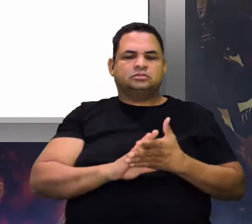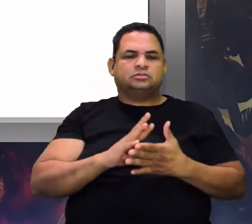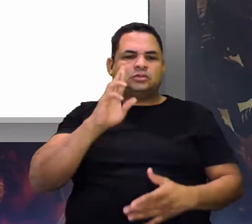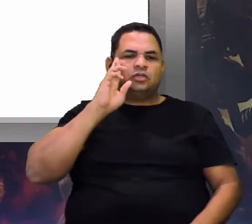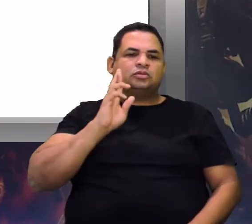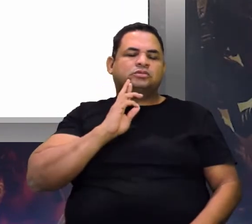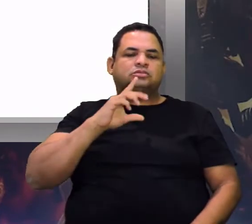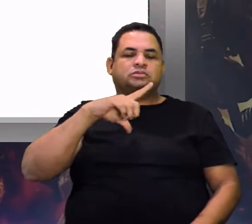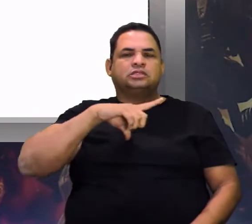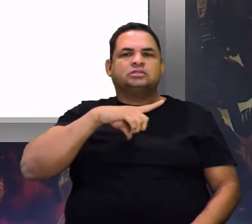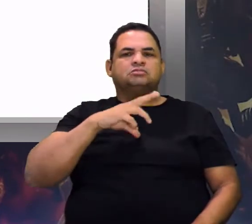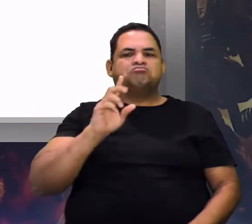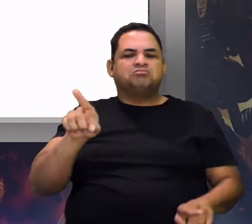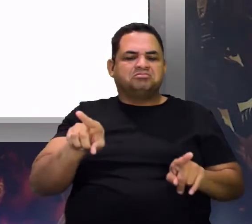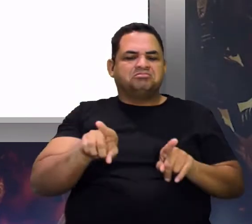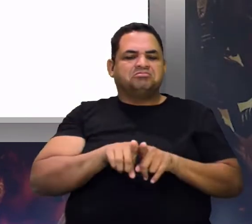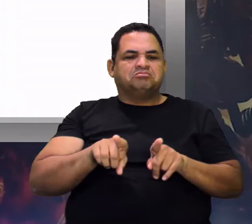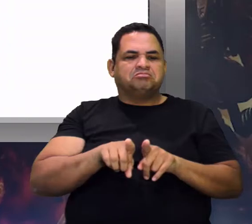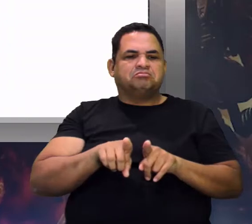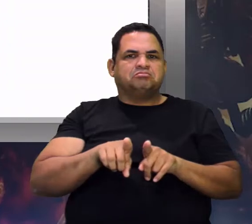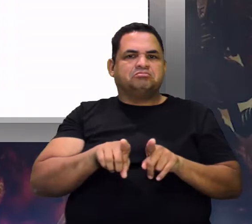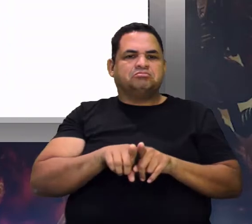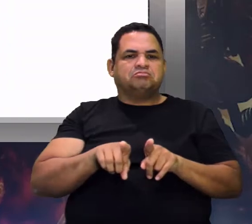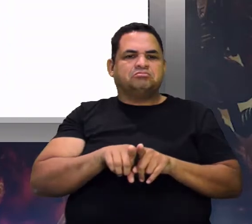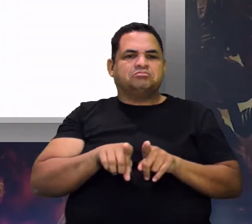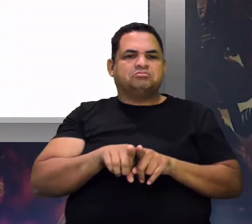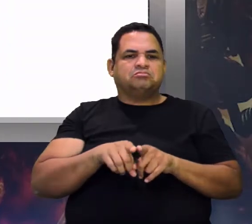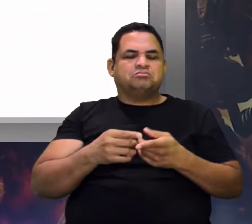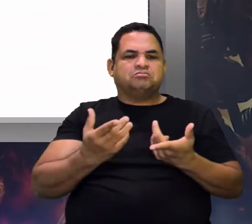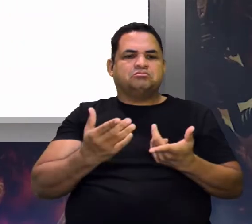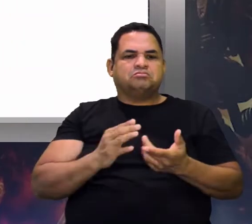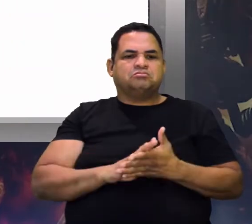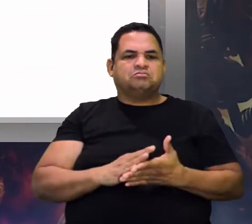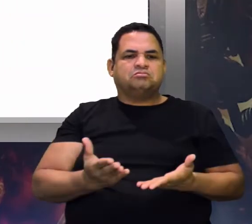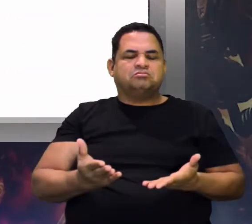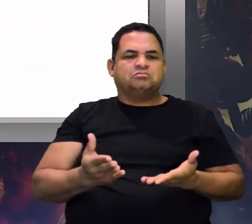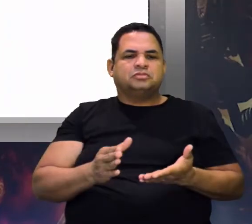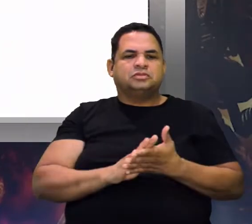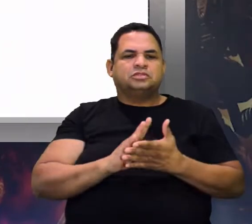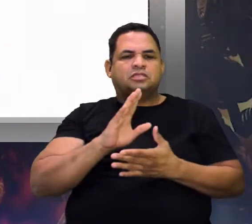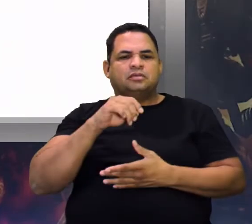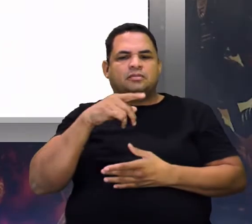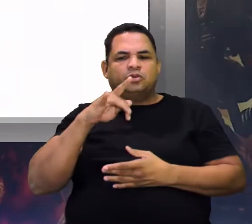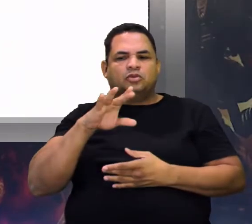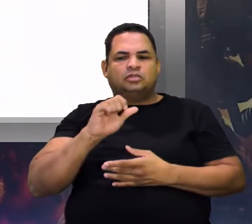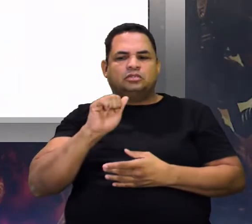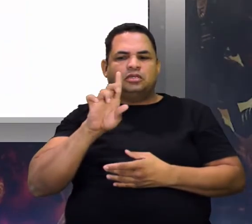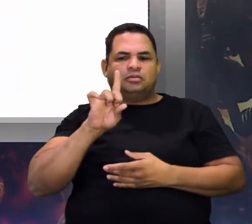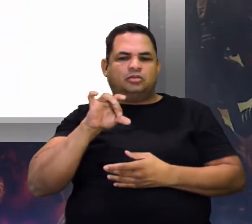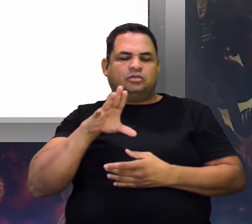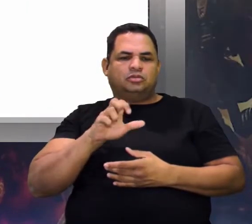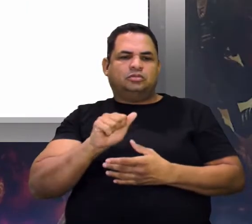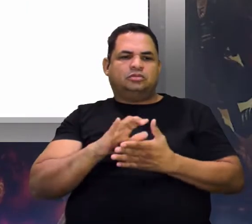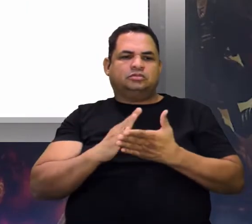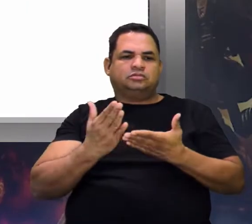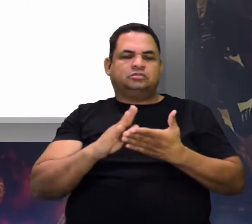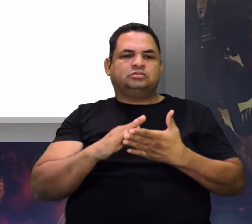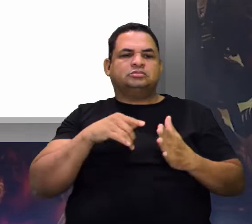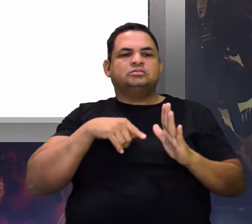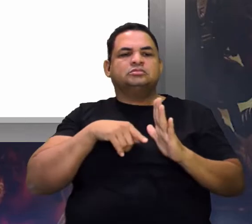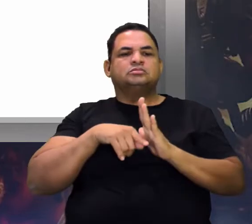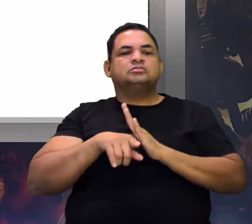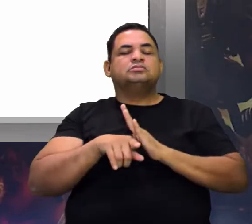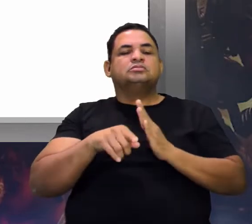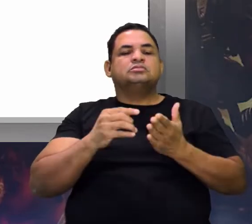nós tivemos um plebiscito. Você, aluno aí da Ponta do Abunã, nós tivemos um plebiscito, que